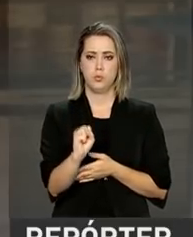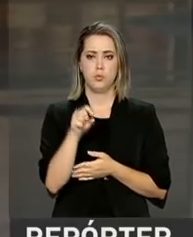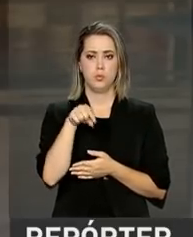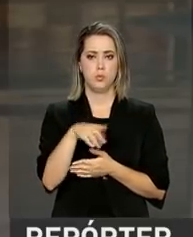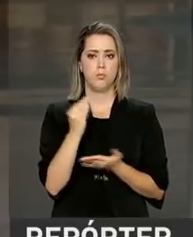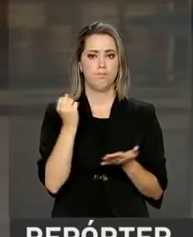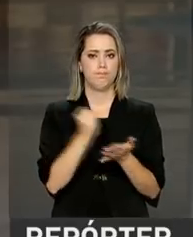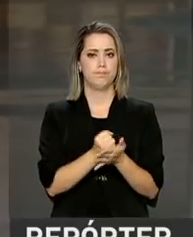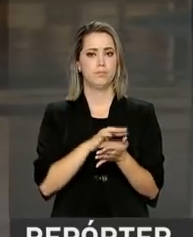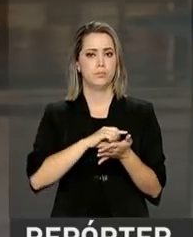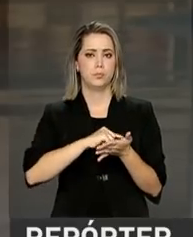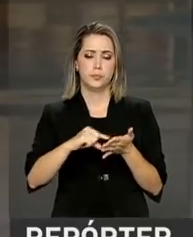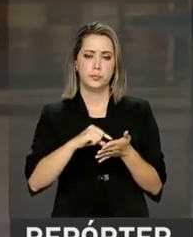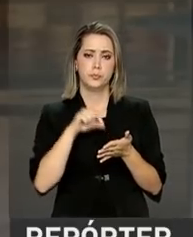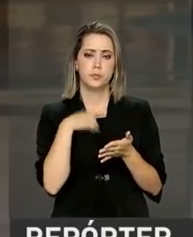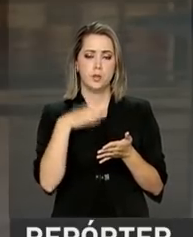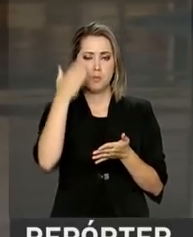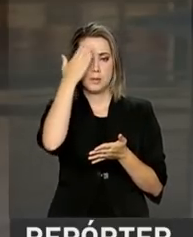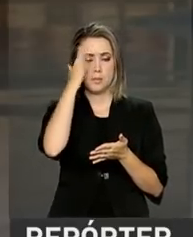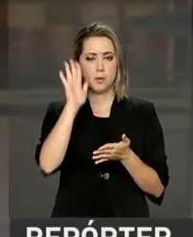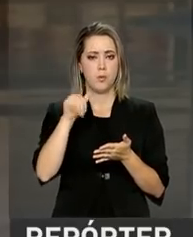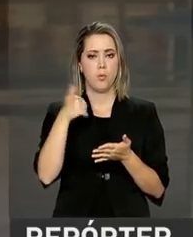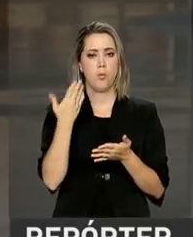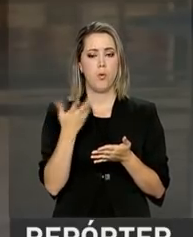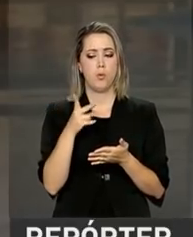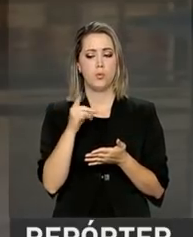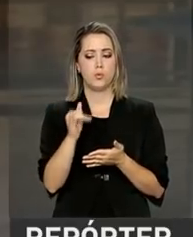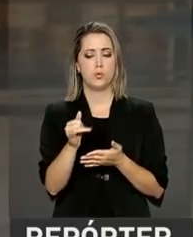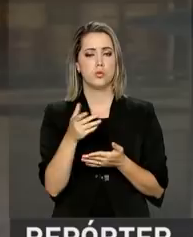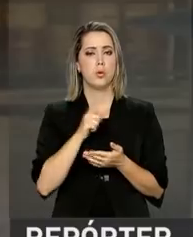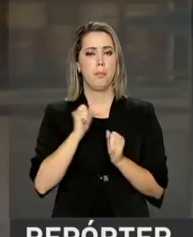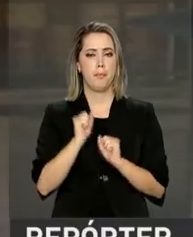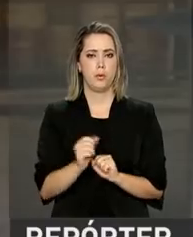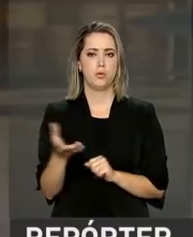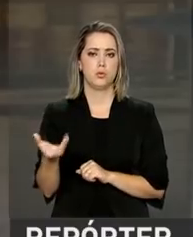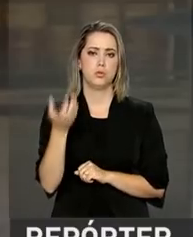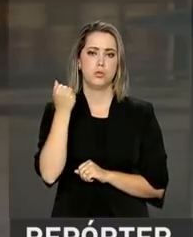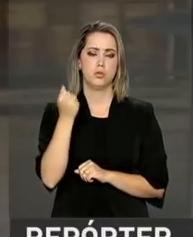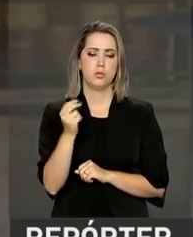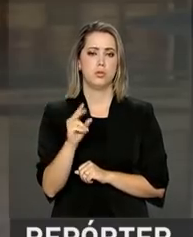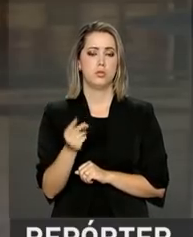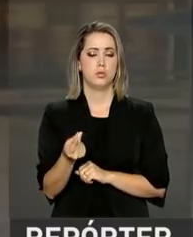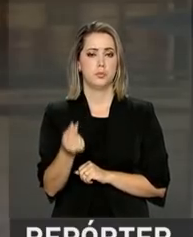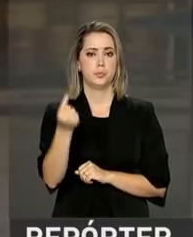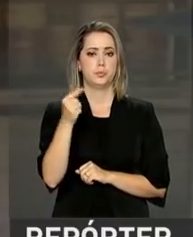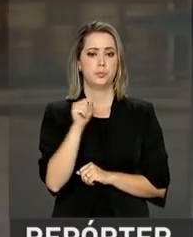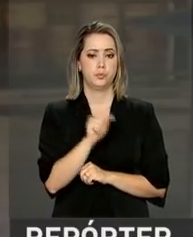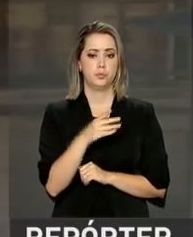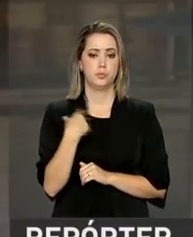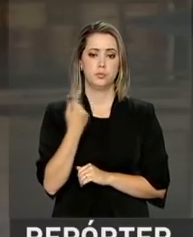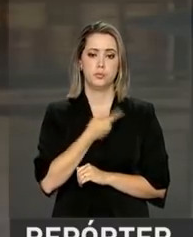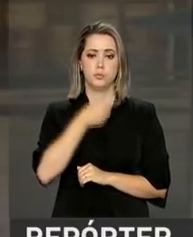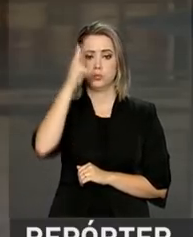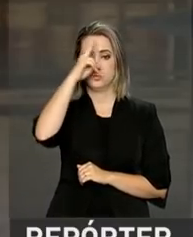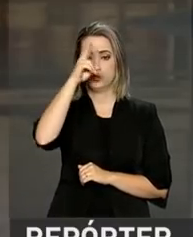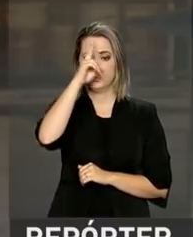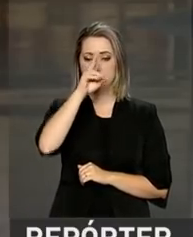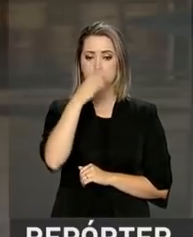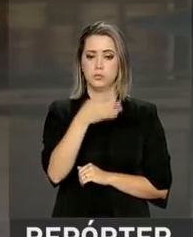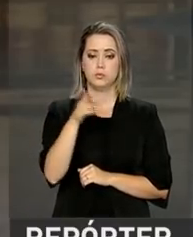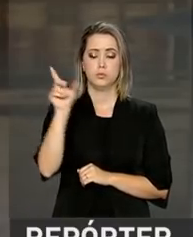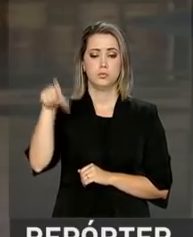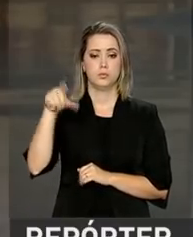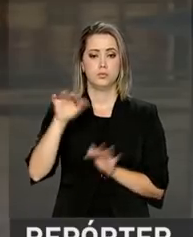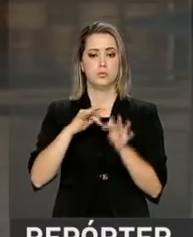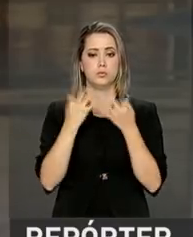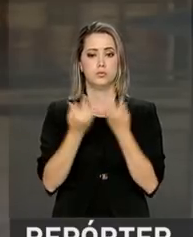que está impresso lá no cartão, para saber exatamente a partir de que dia que eles podem fazer o saque do benefício. A gente lembra, o programa Bolsa Família é